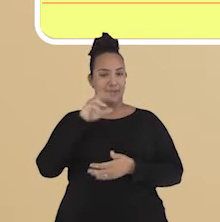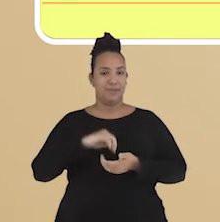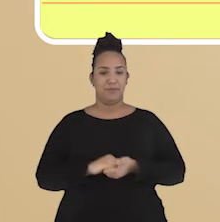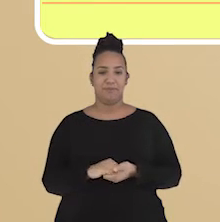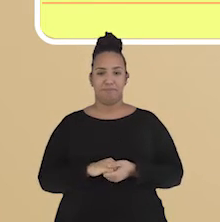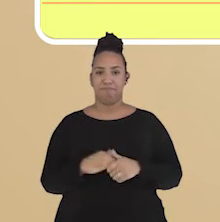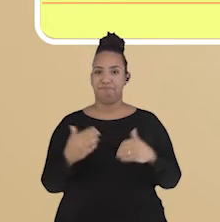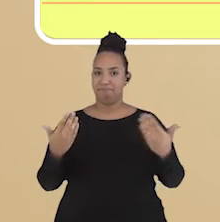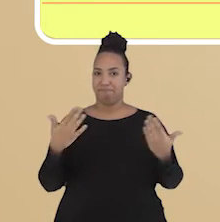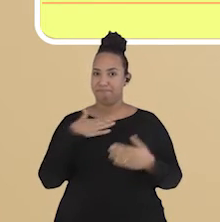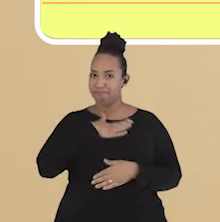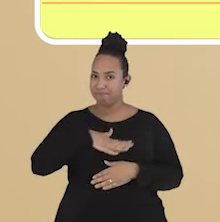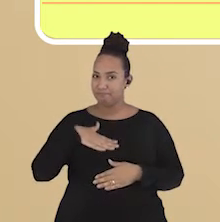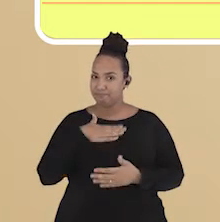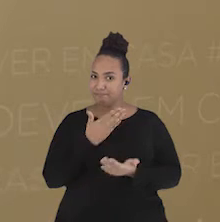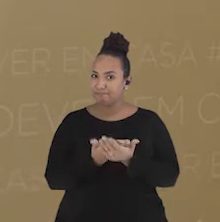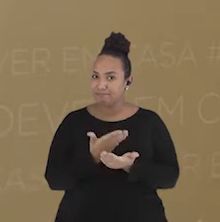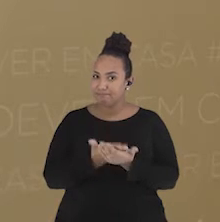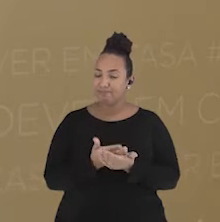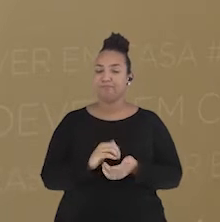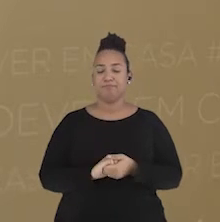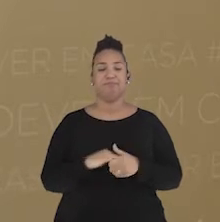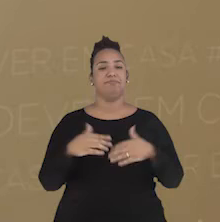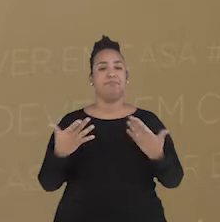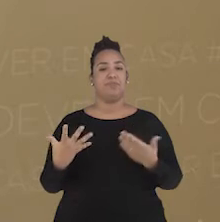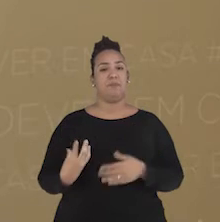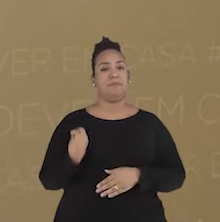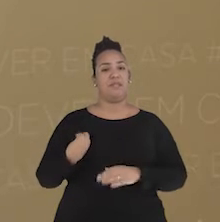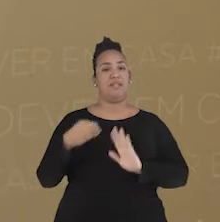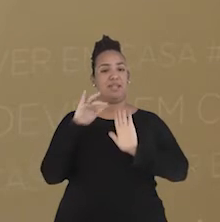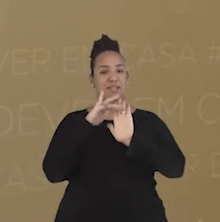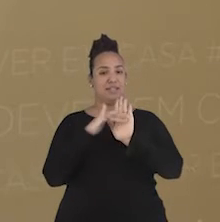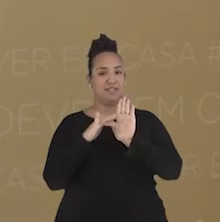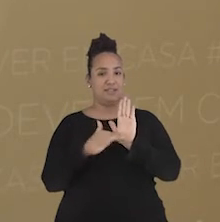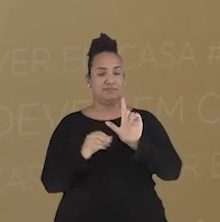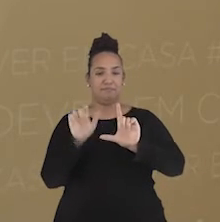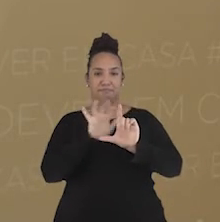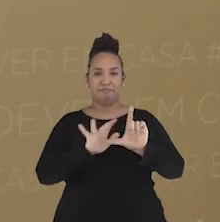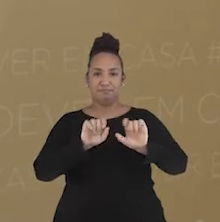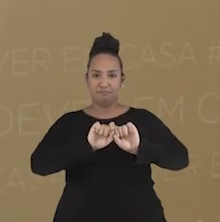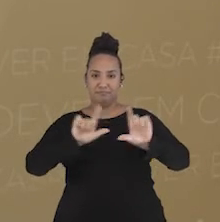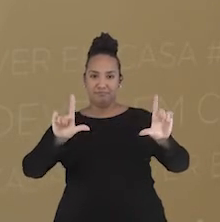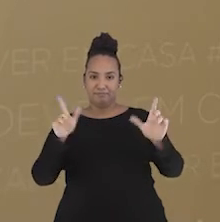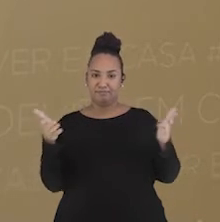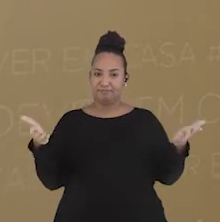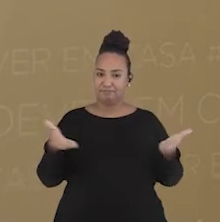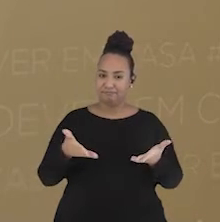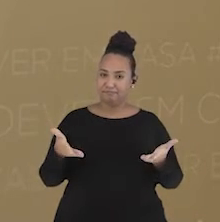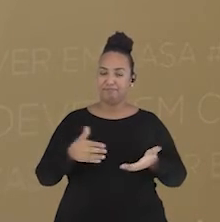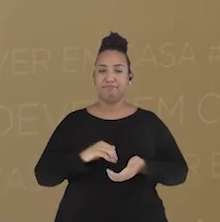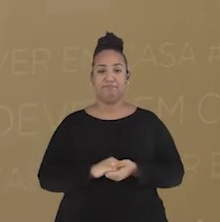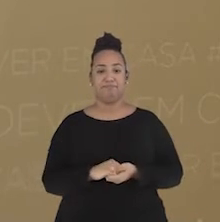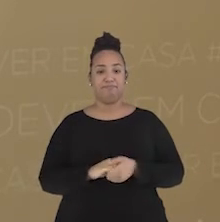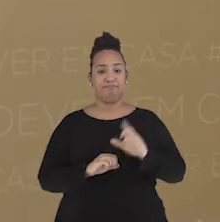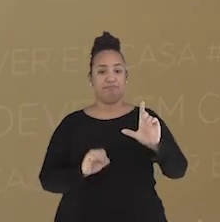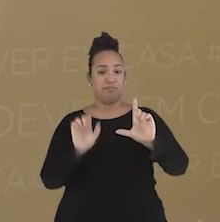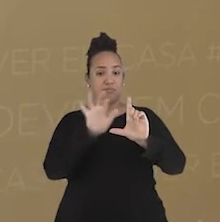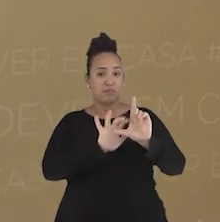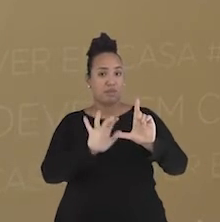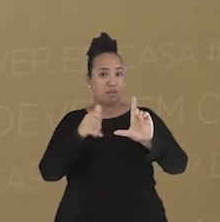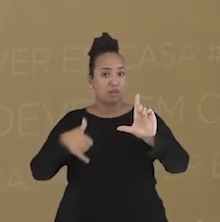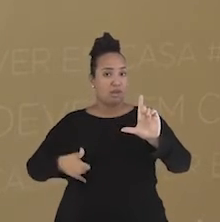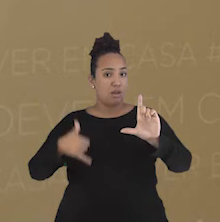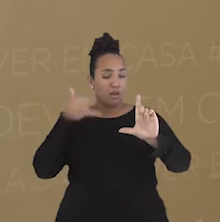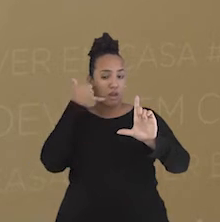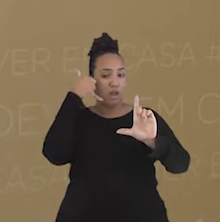para simbolizar a história. Tá curtindo a aula? Então não deixe de registrar sua presença através do QR Code que está aparecendo aí na